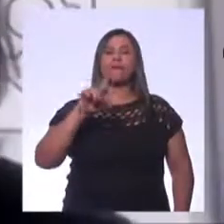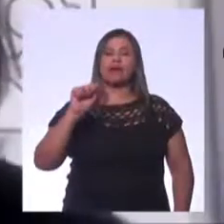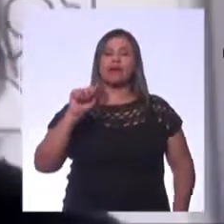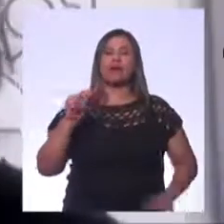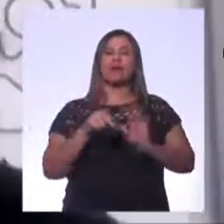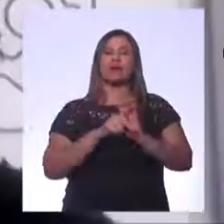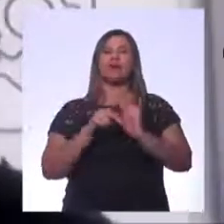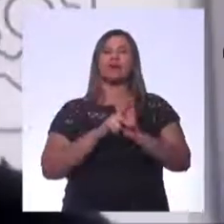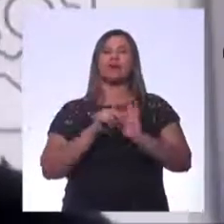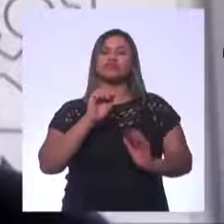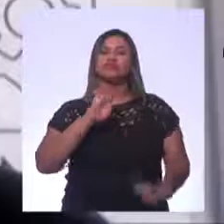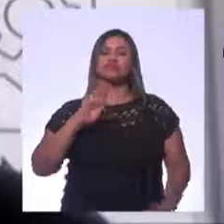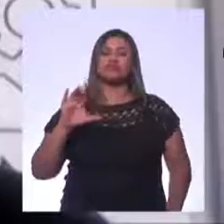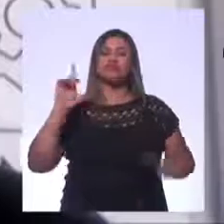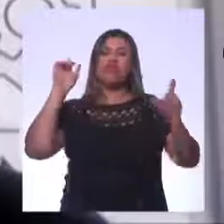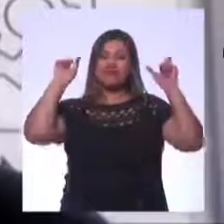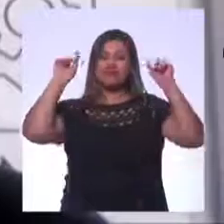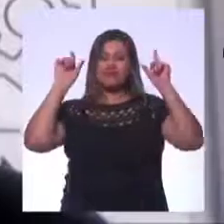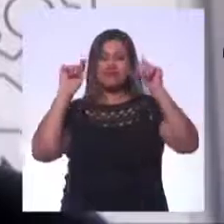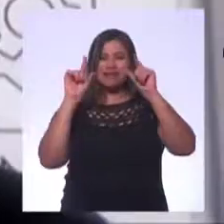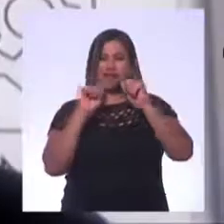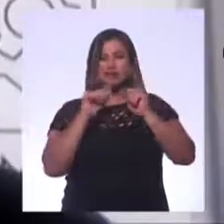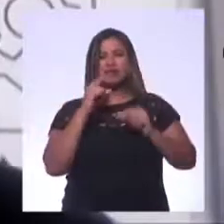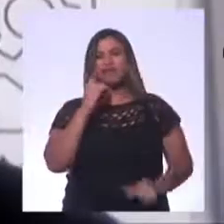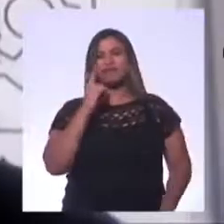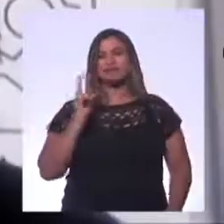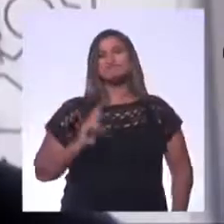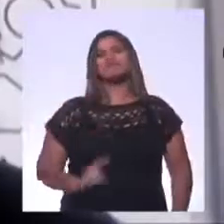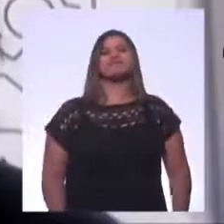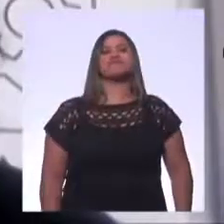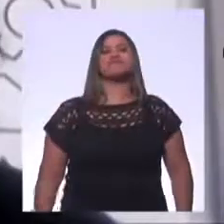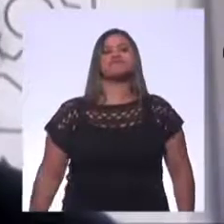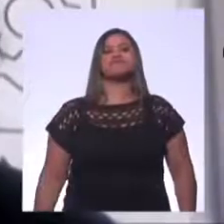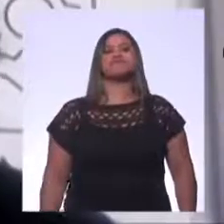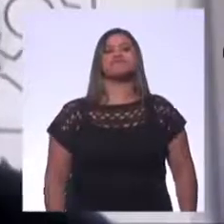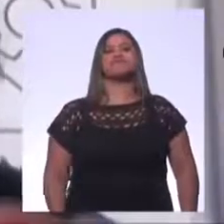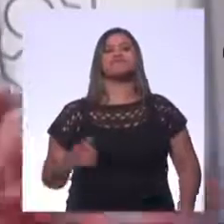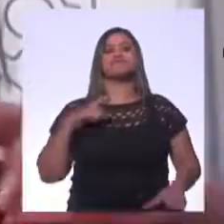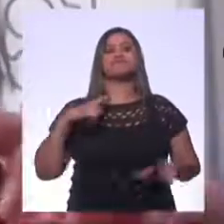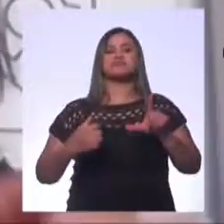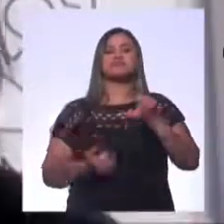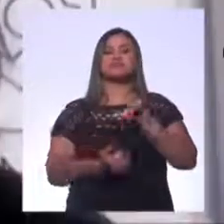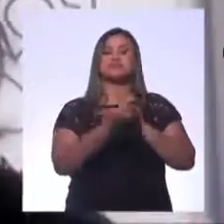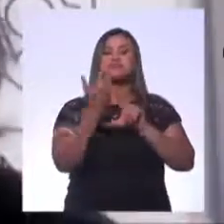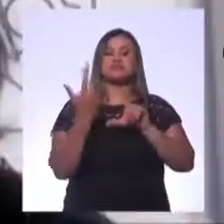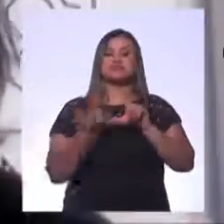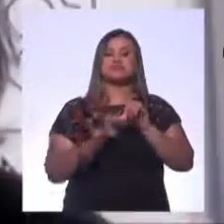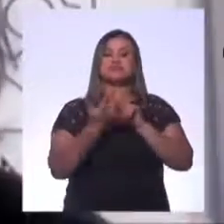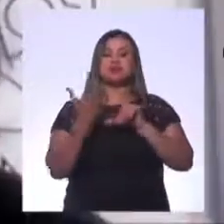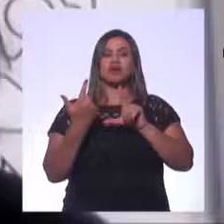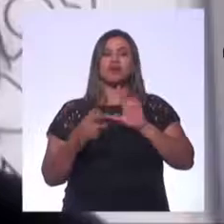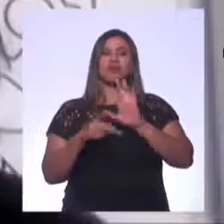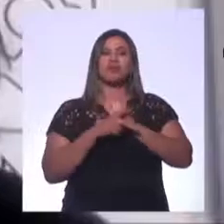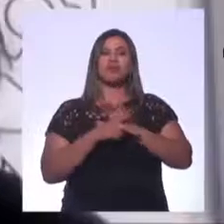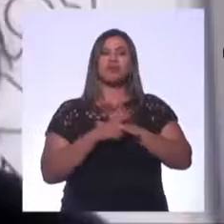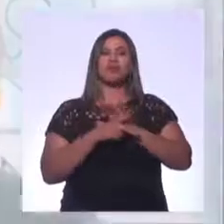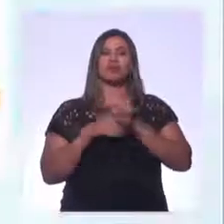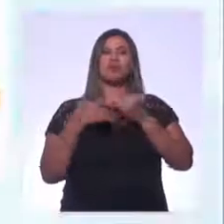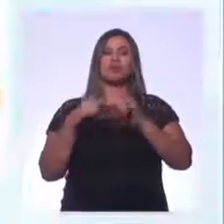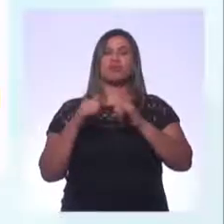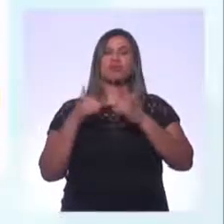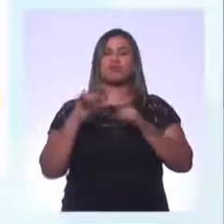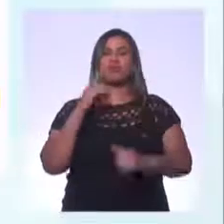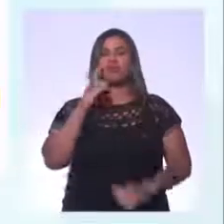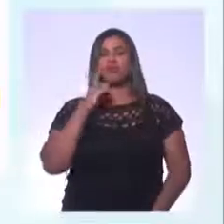para colocar o slide para vocês, que aparece a imagem com a representação de um circuito